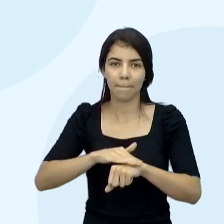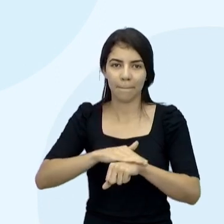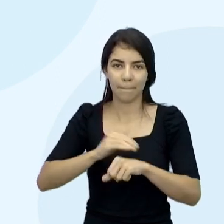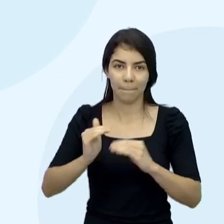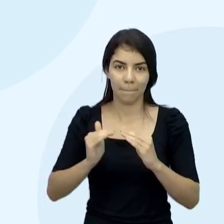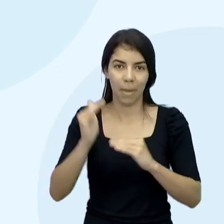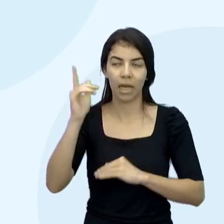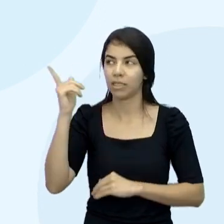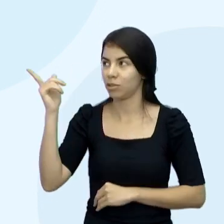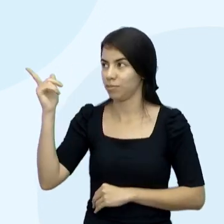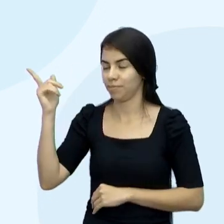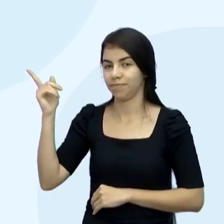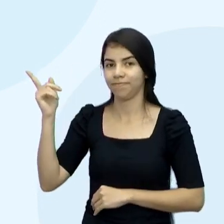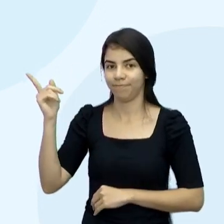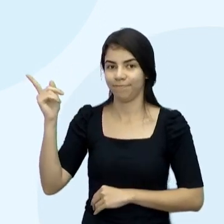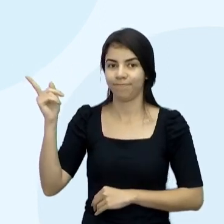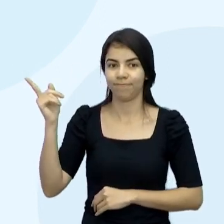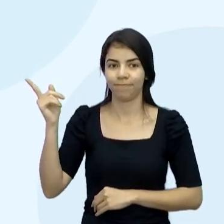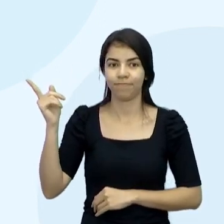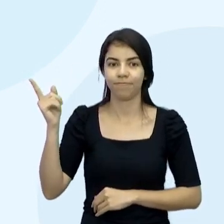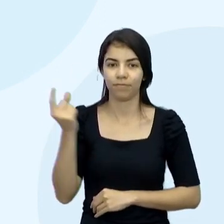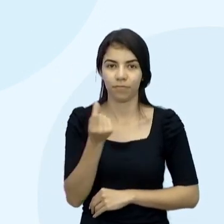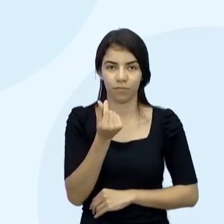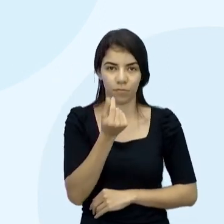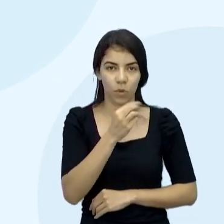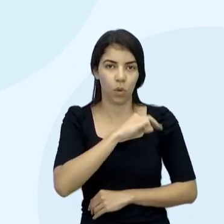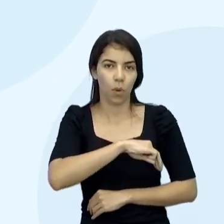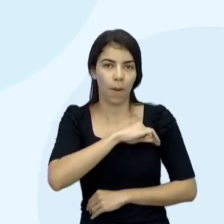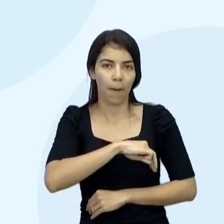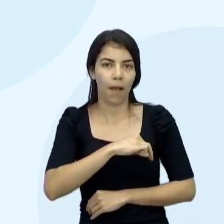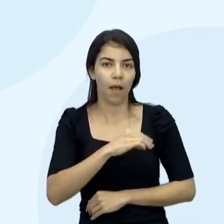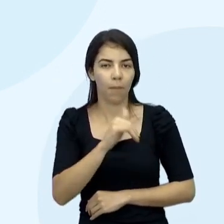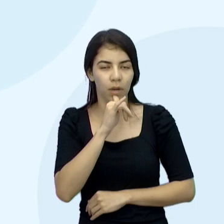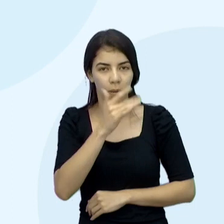maior nessa faixa de rendimentos. Ou seja, quanto mais